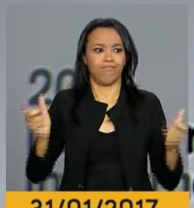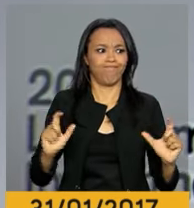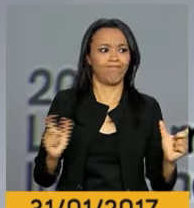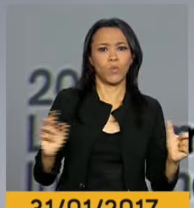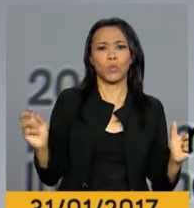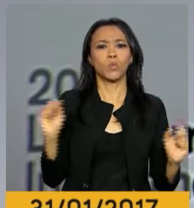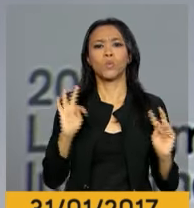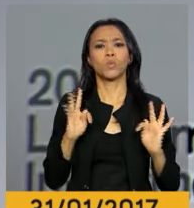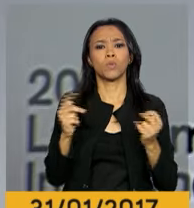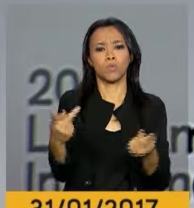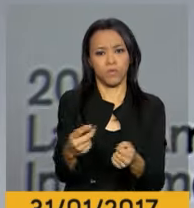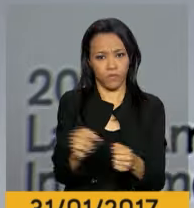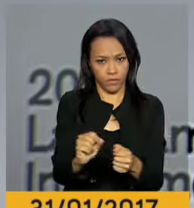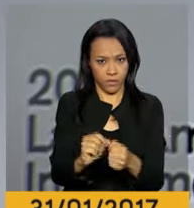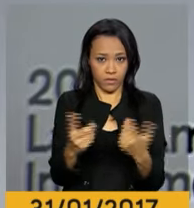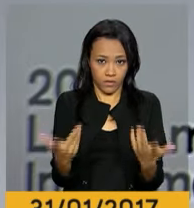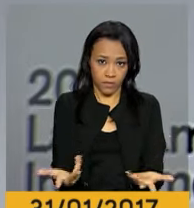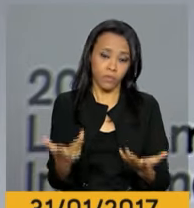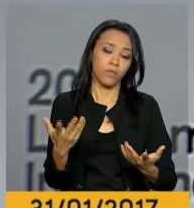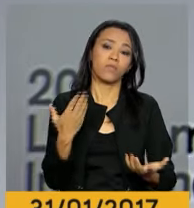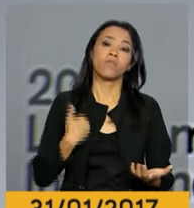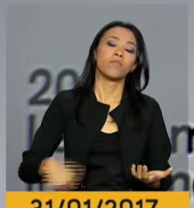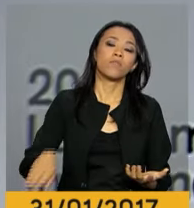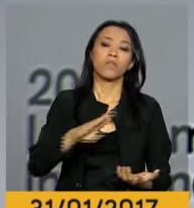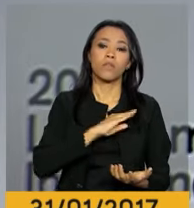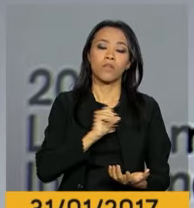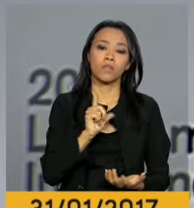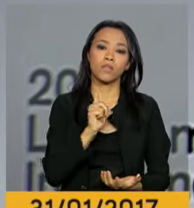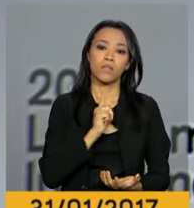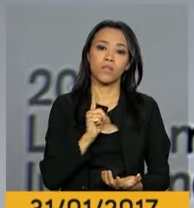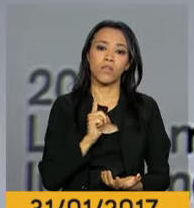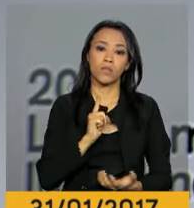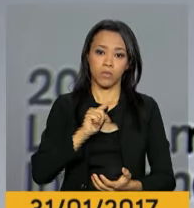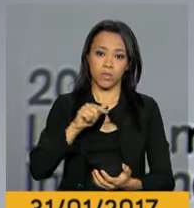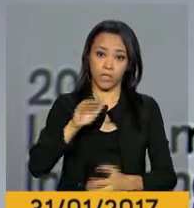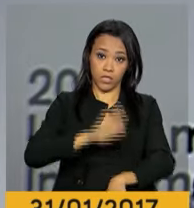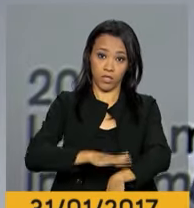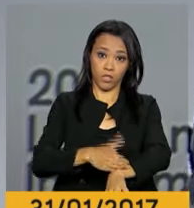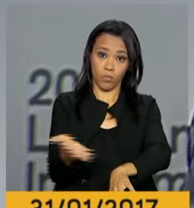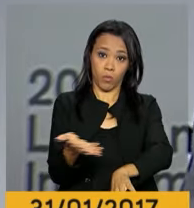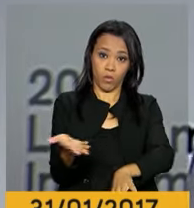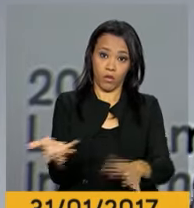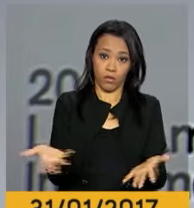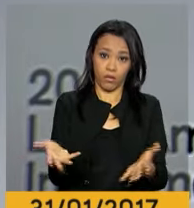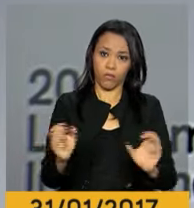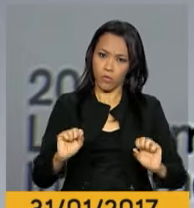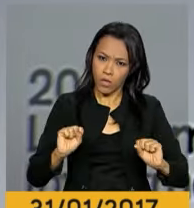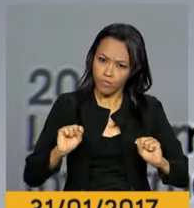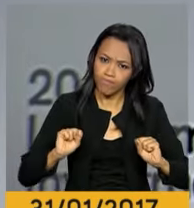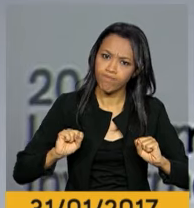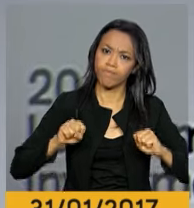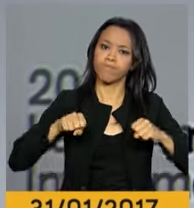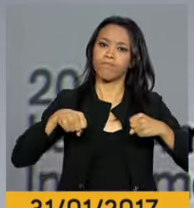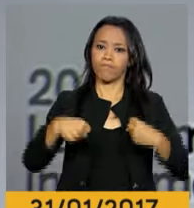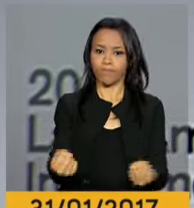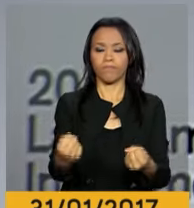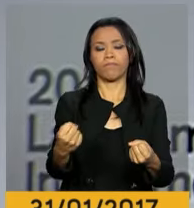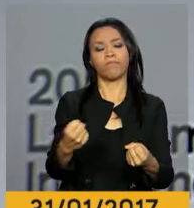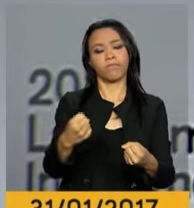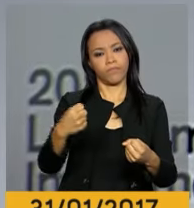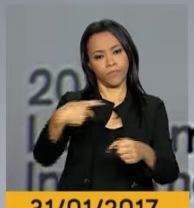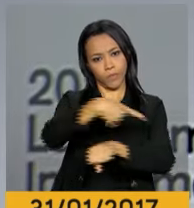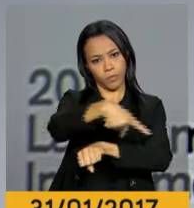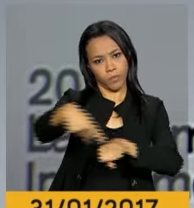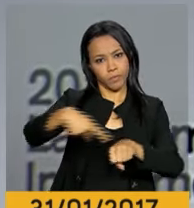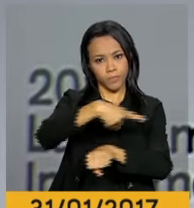tudo que faz nós temos eh neste momento um reerguimento penso eu do Brasil Basta